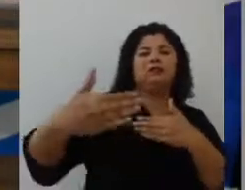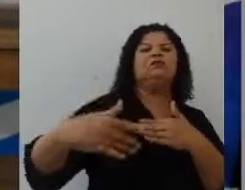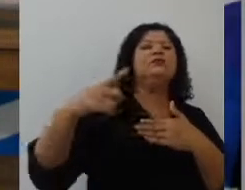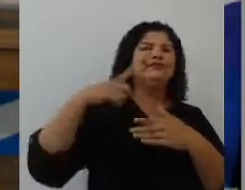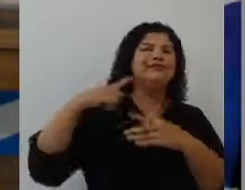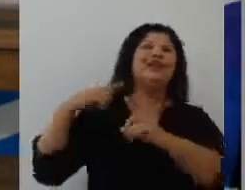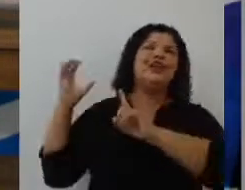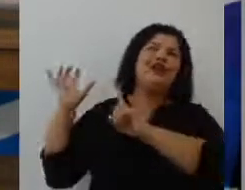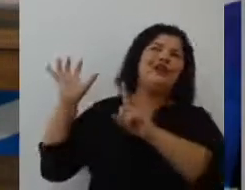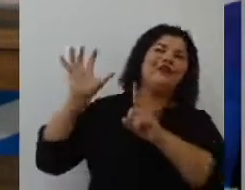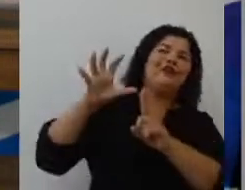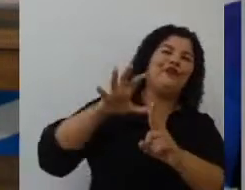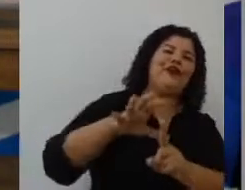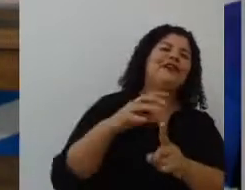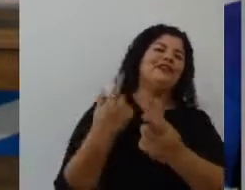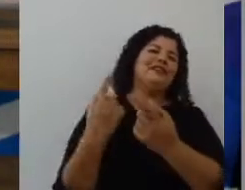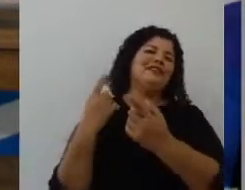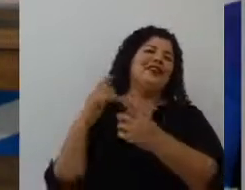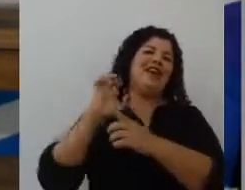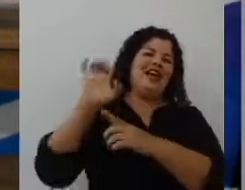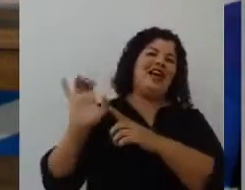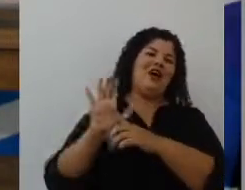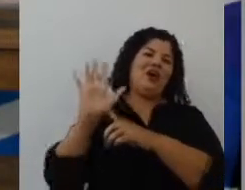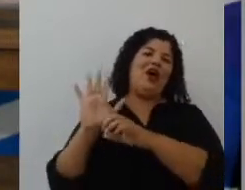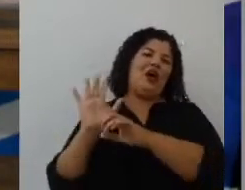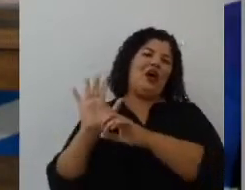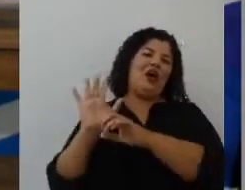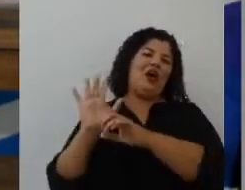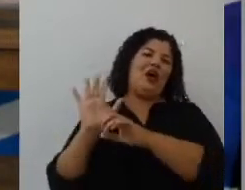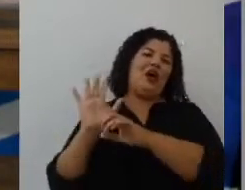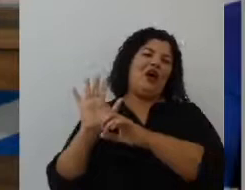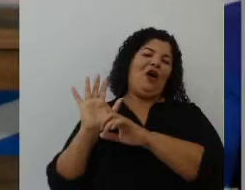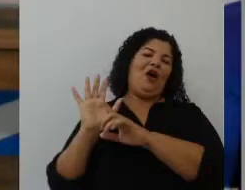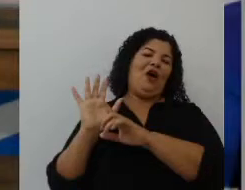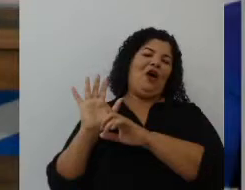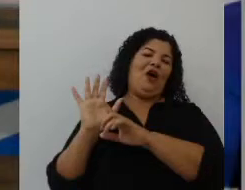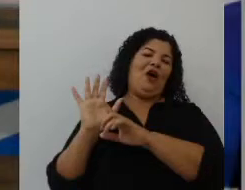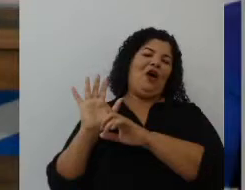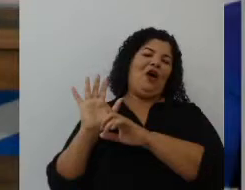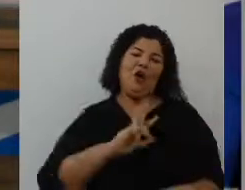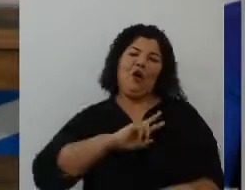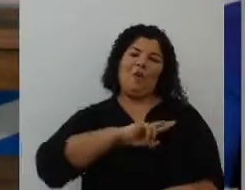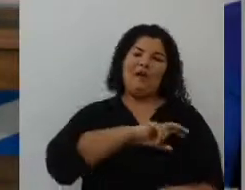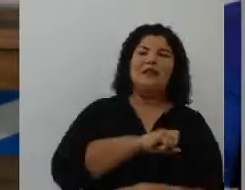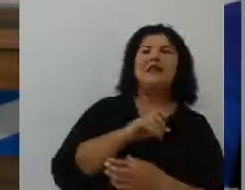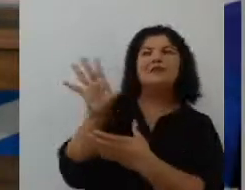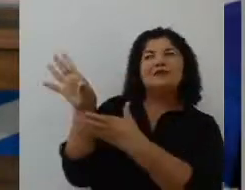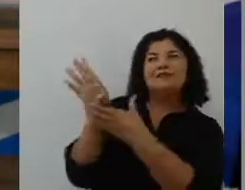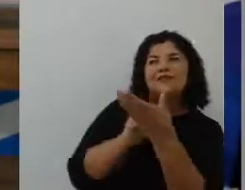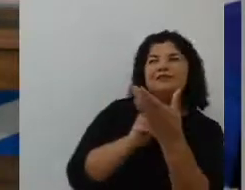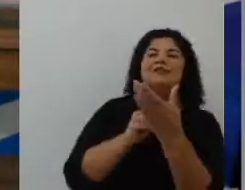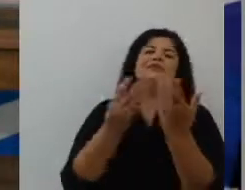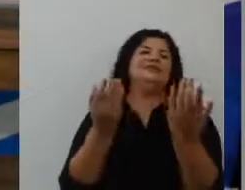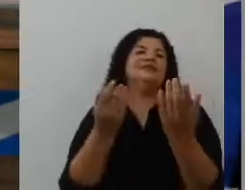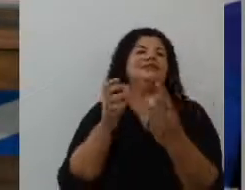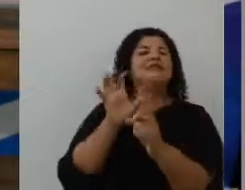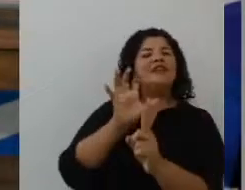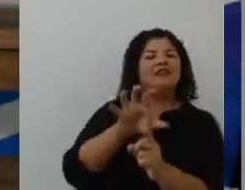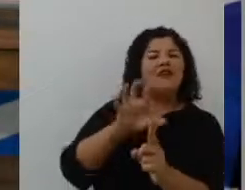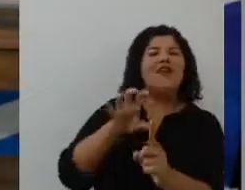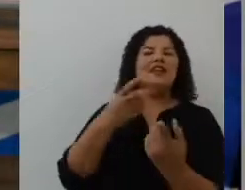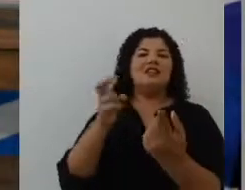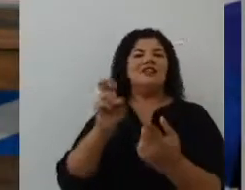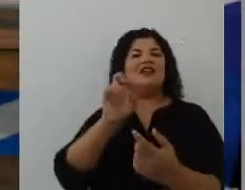influência de movimentos europeus. Né? O romantismo no Brasil sofre influência do romantismo europeu, do